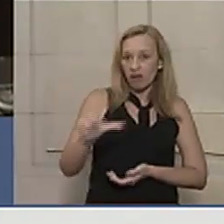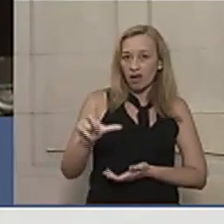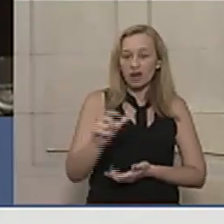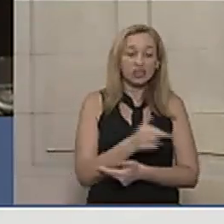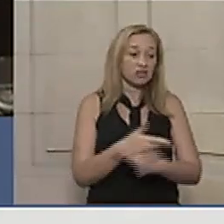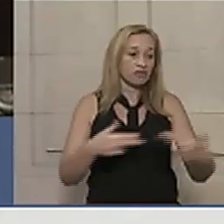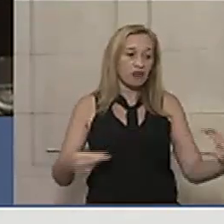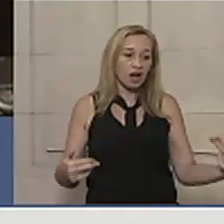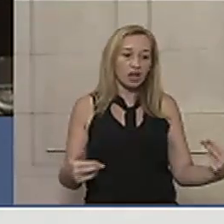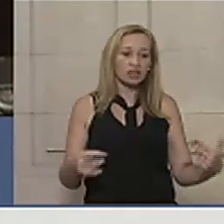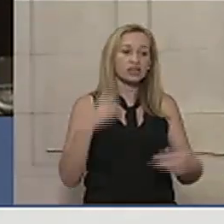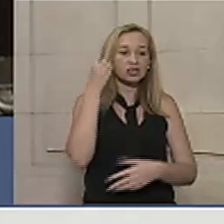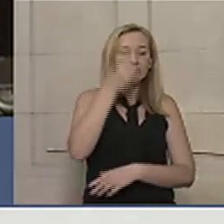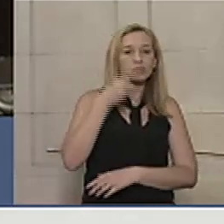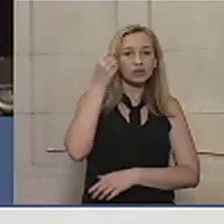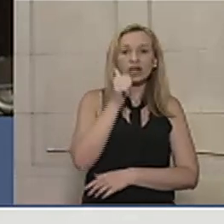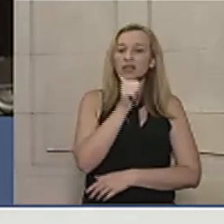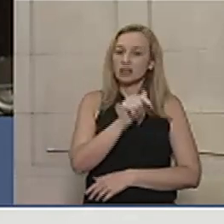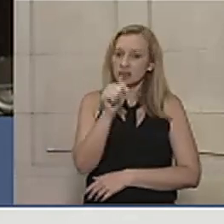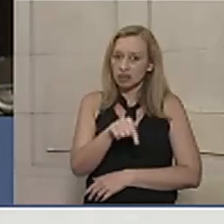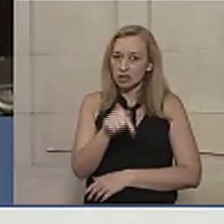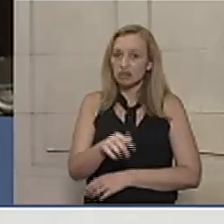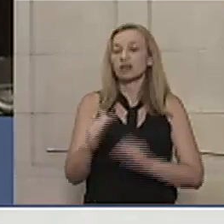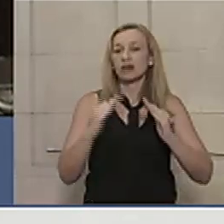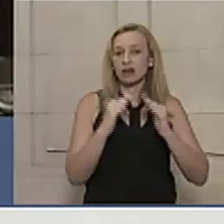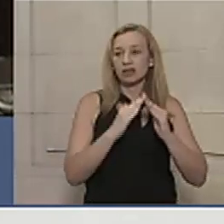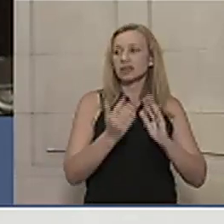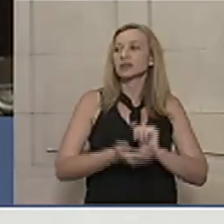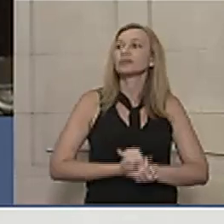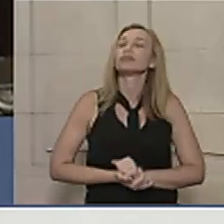várias deputadas aqui da casa,